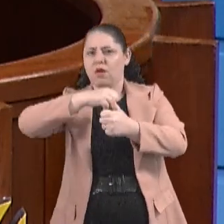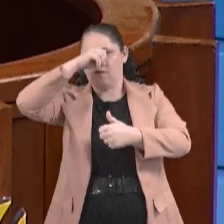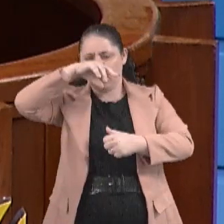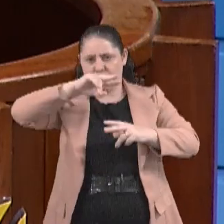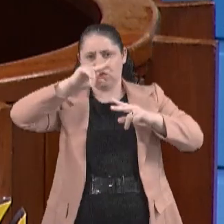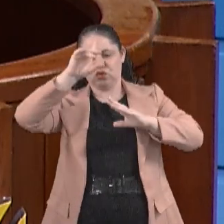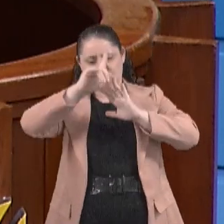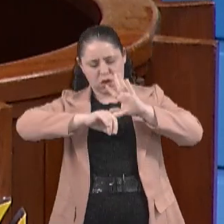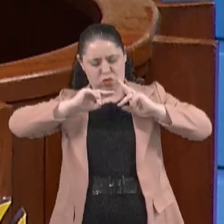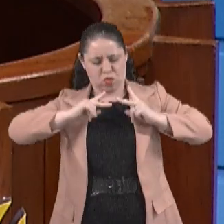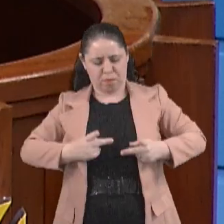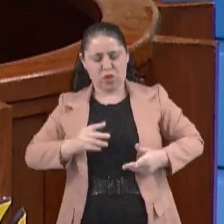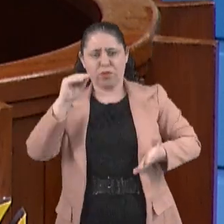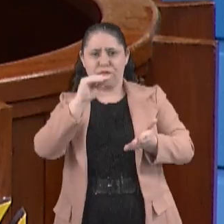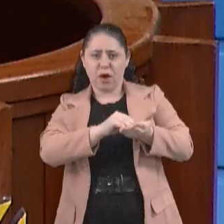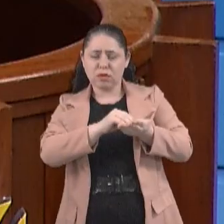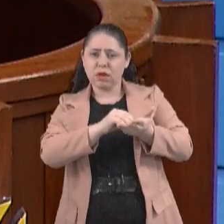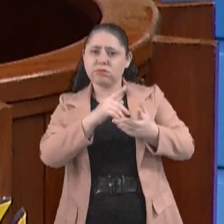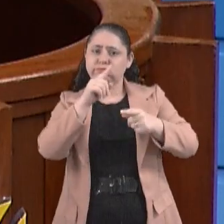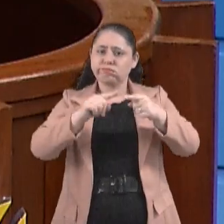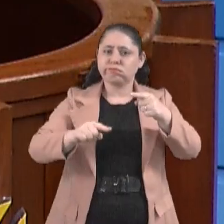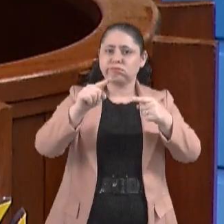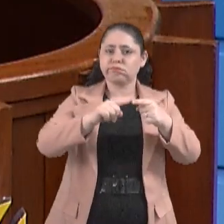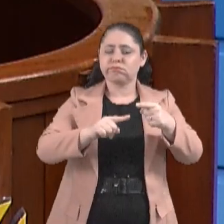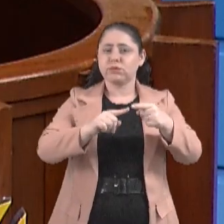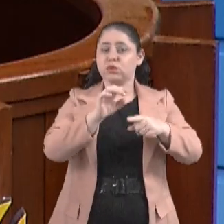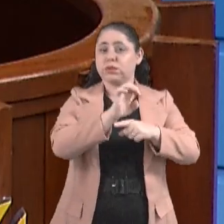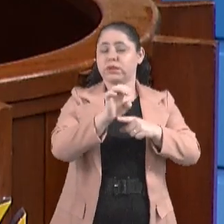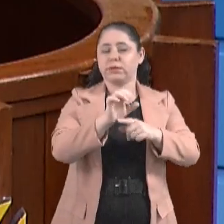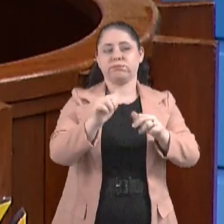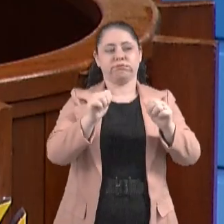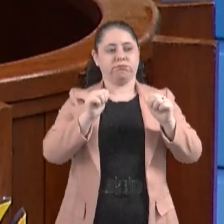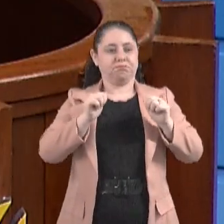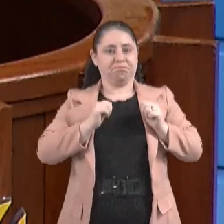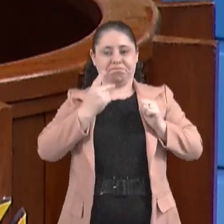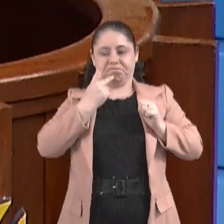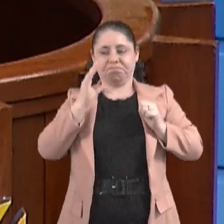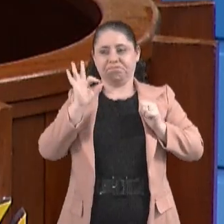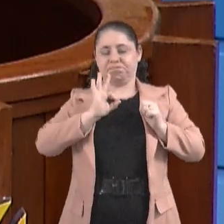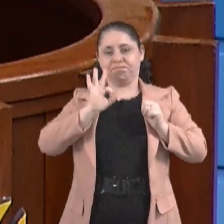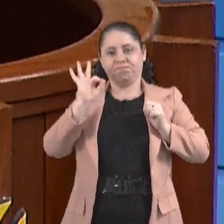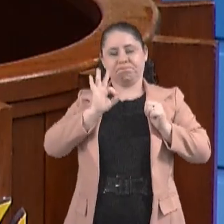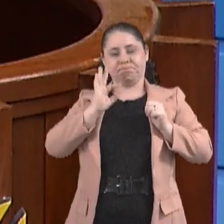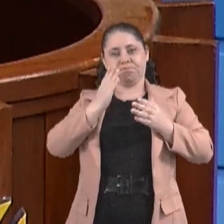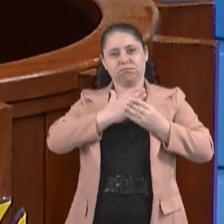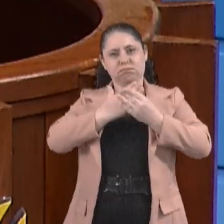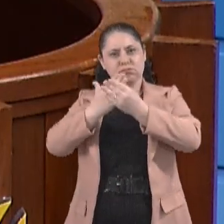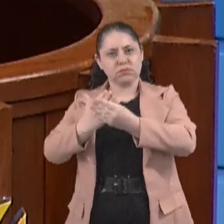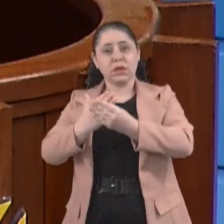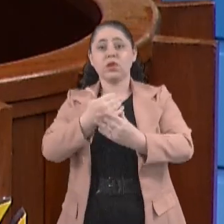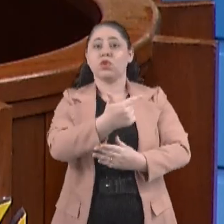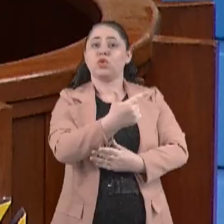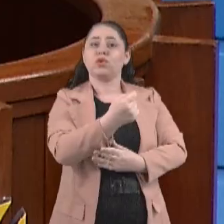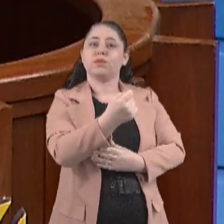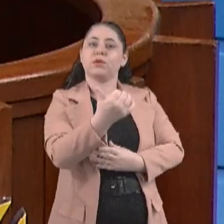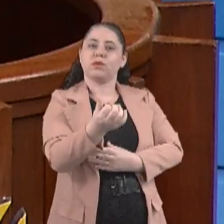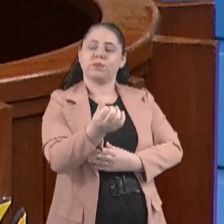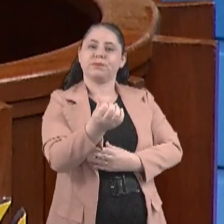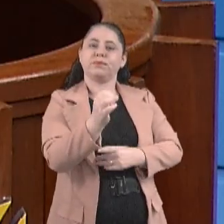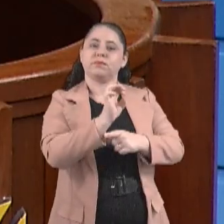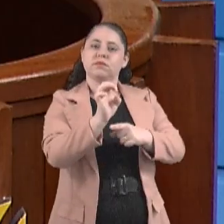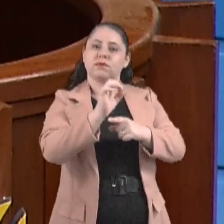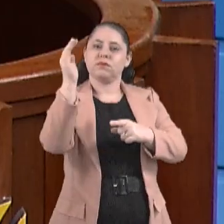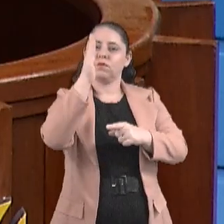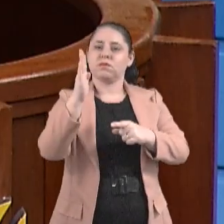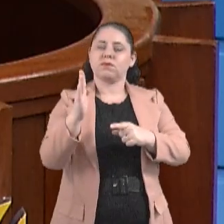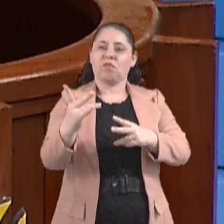dos direitos humanos, e o Estado permaneceu omisso e não se pronunciou durante o processo. Em 2001, o Estado brasileiro